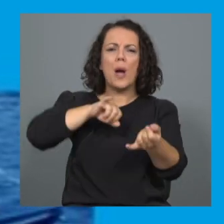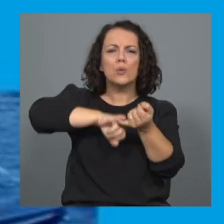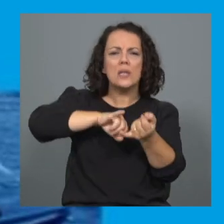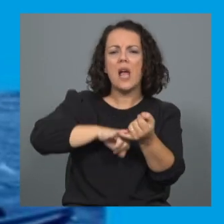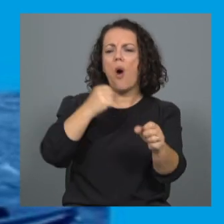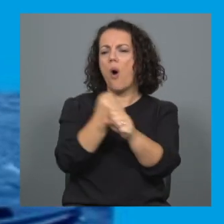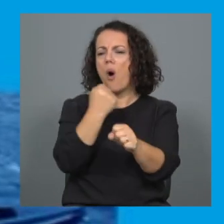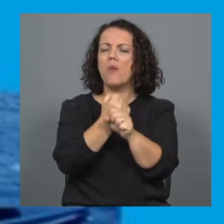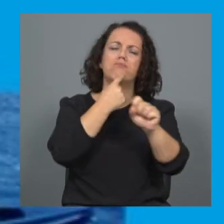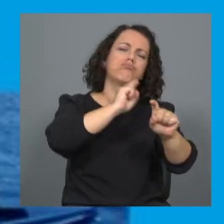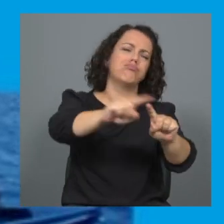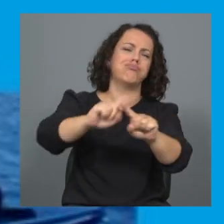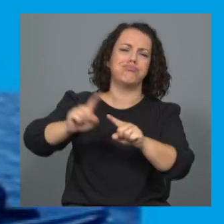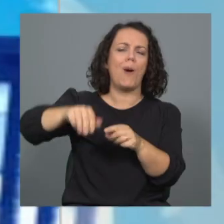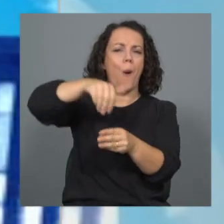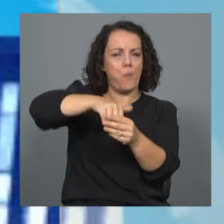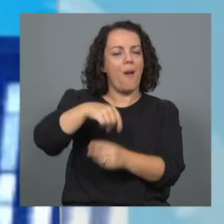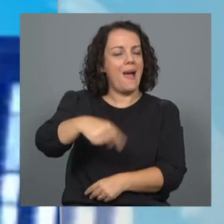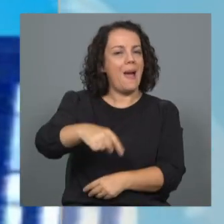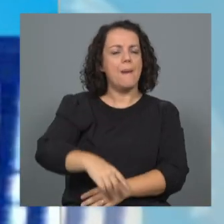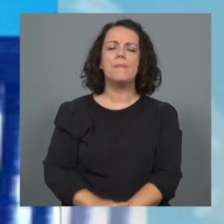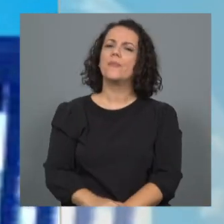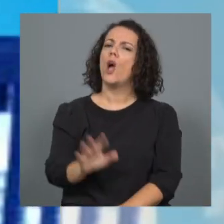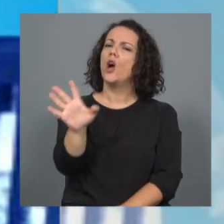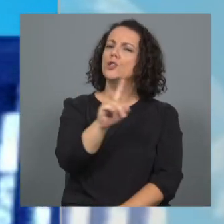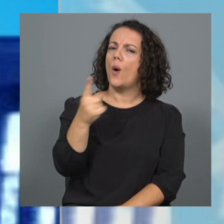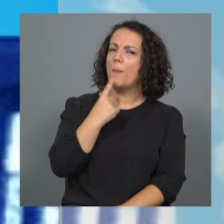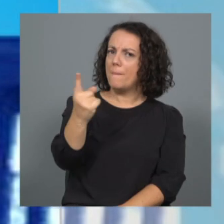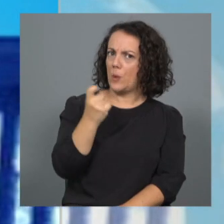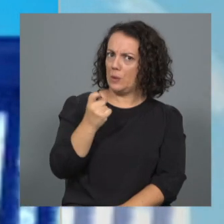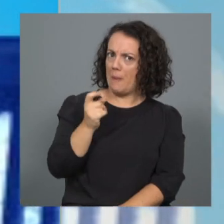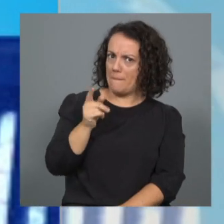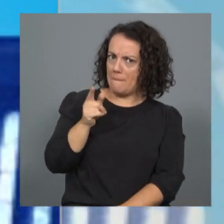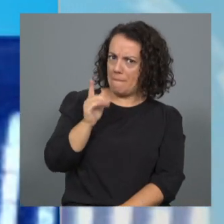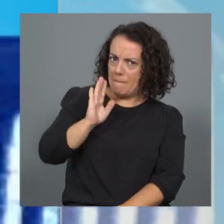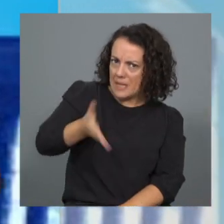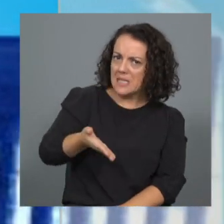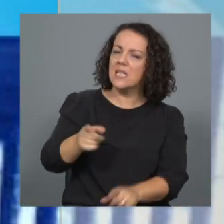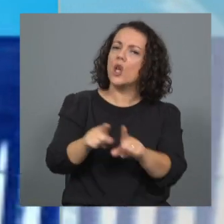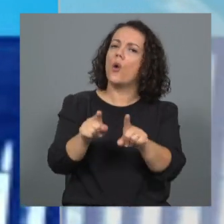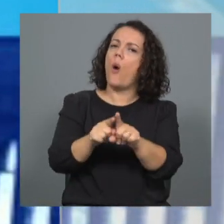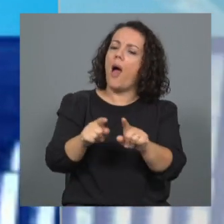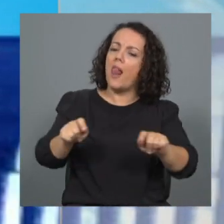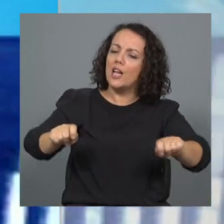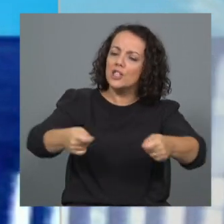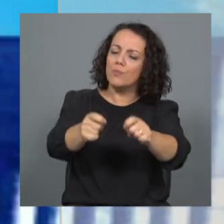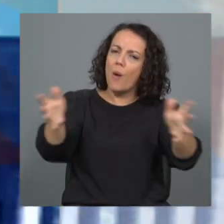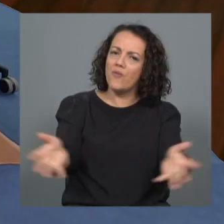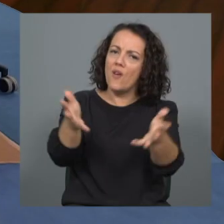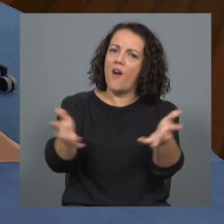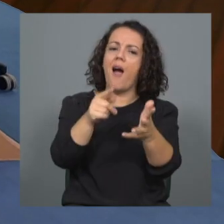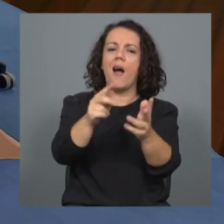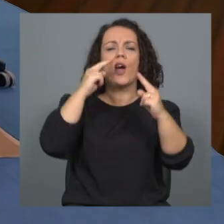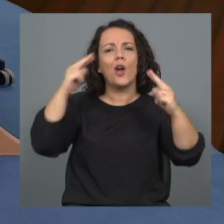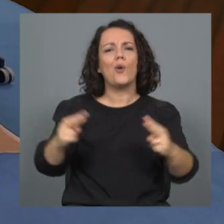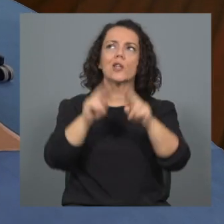obras, etc. João, é necessário estimular também este encontro. Ele acontece na Praça Central, mas se calhar